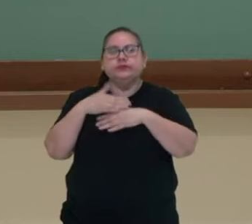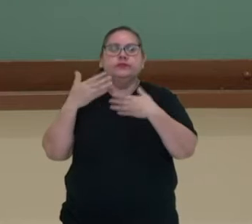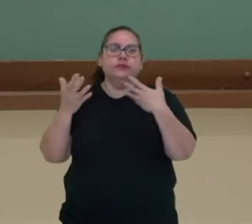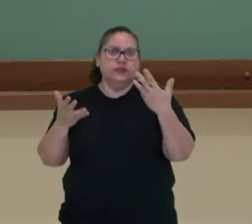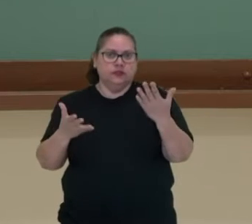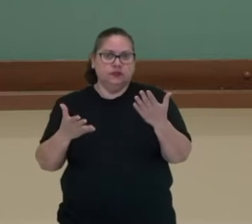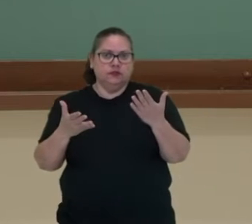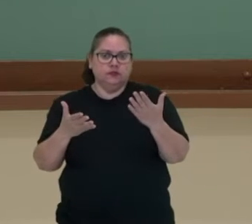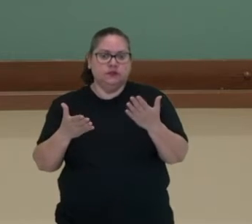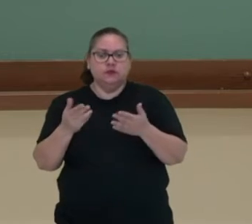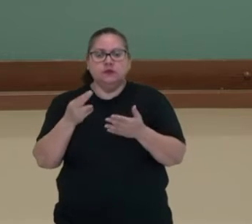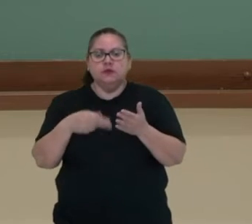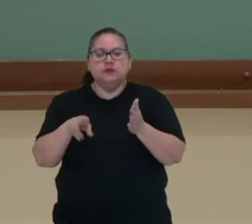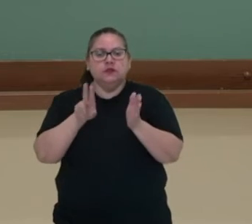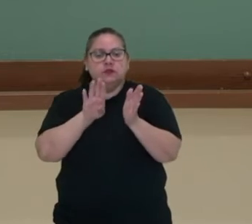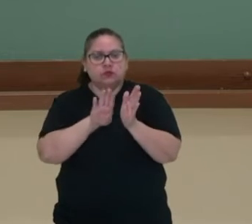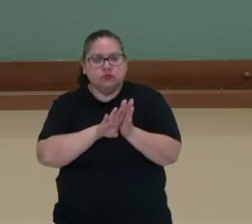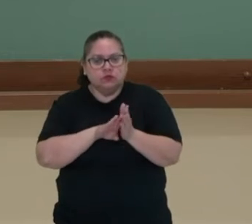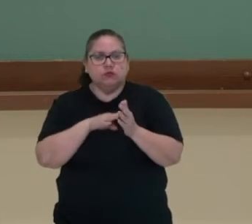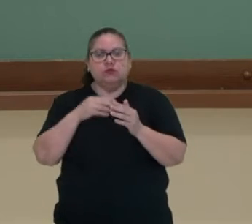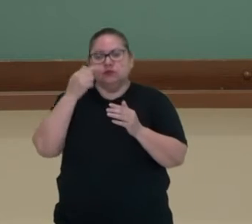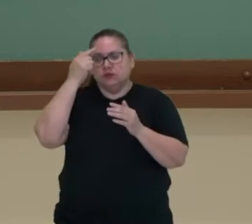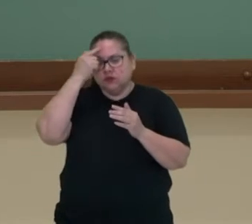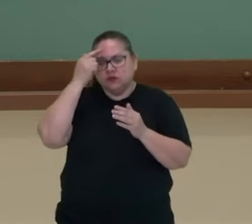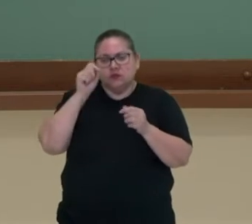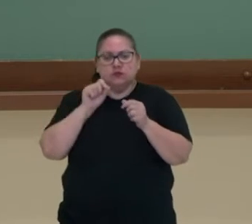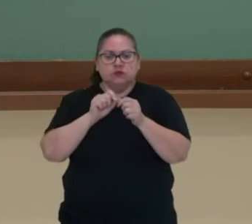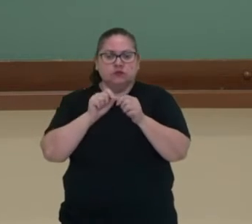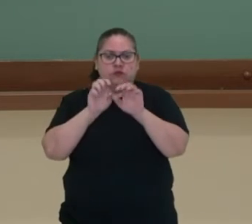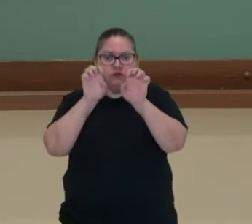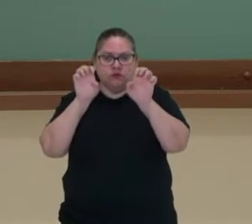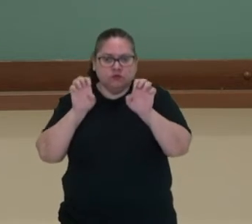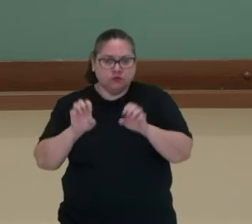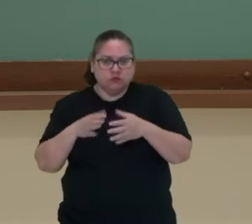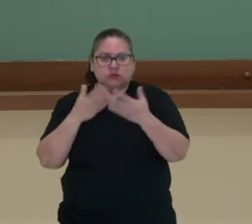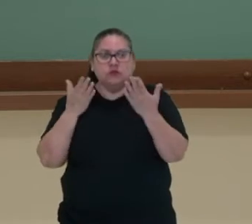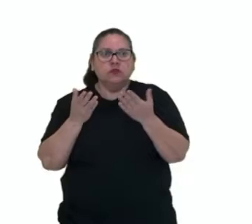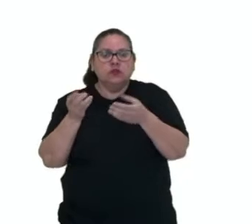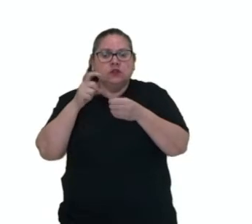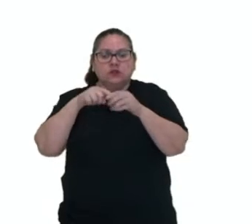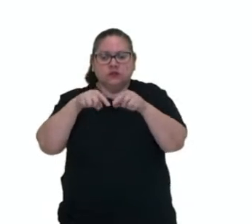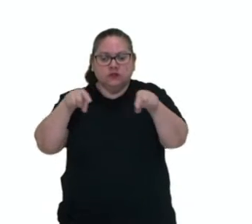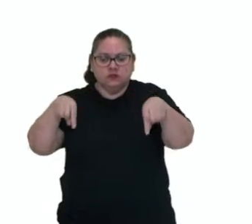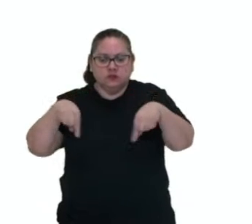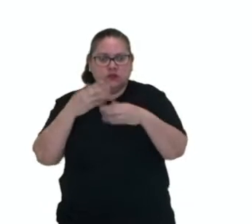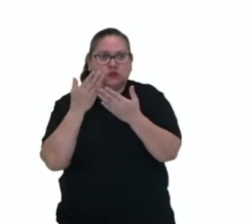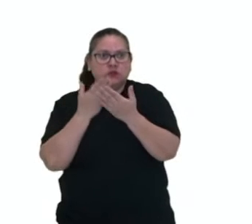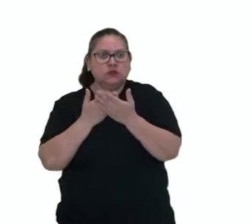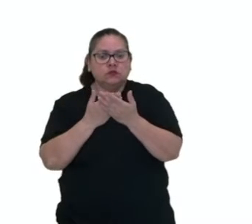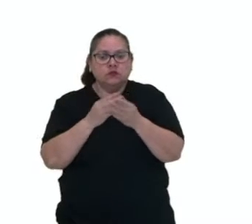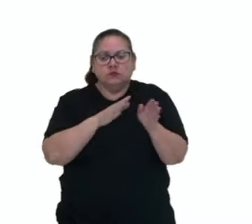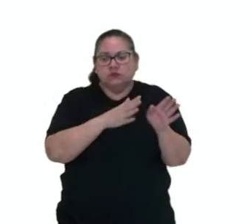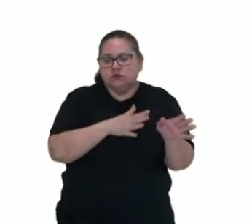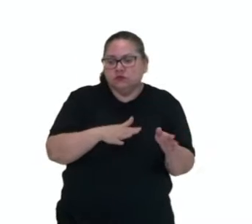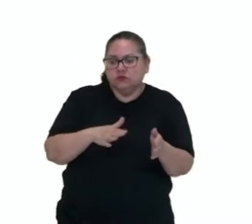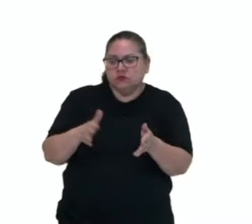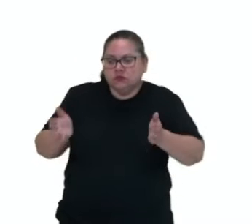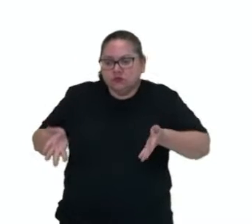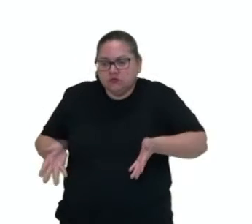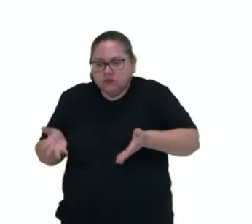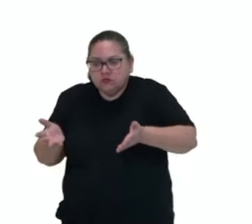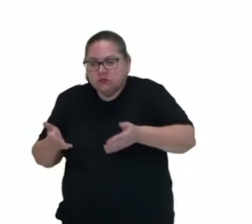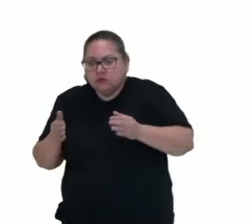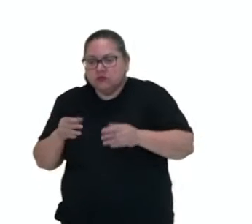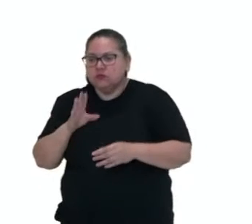assim repensar, reestruturar algumas questões dentro de sala de aula. Deslocar a turma, né,